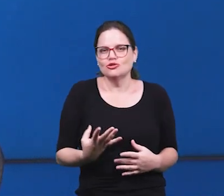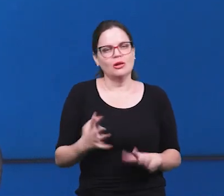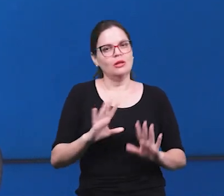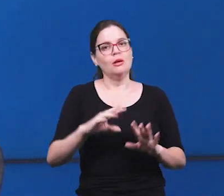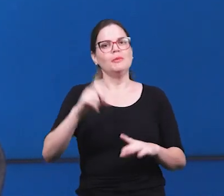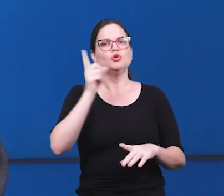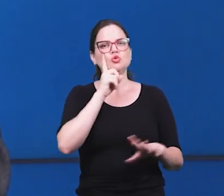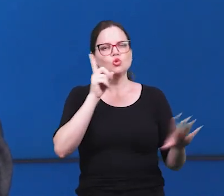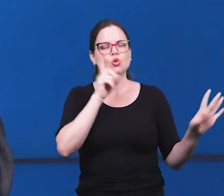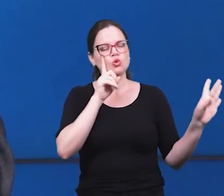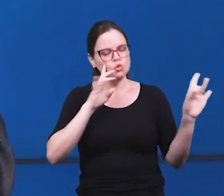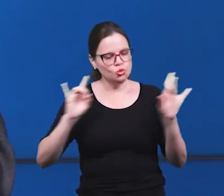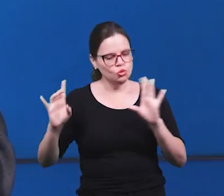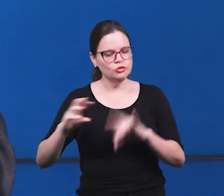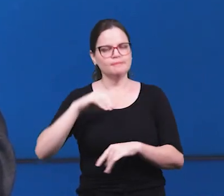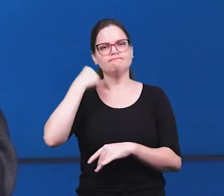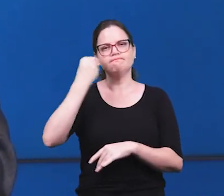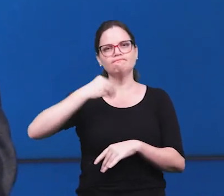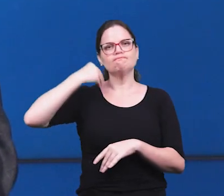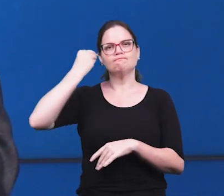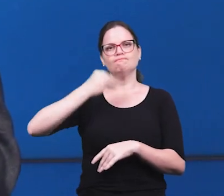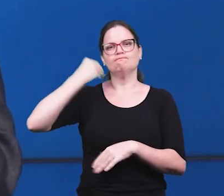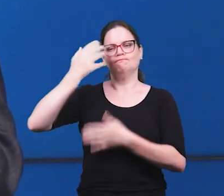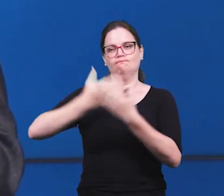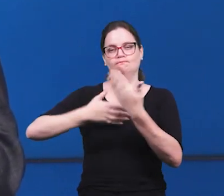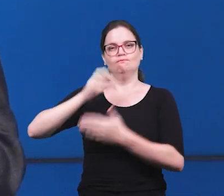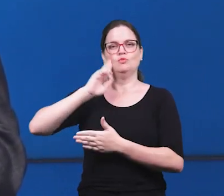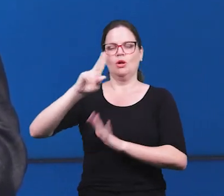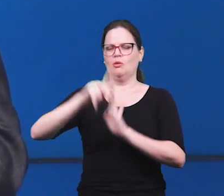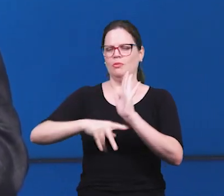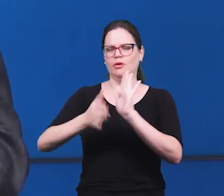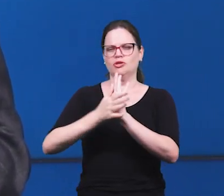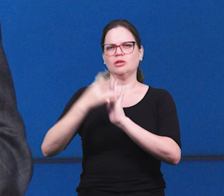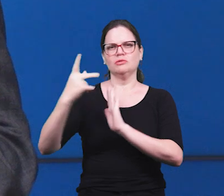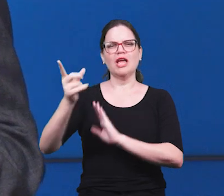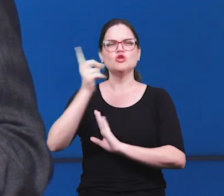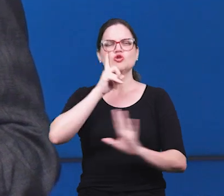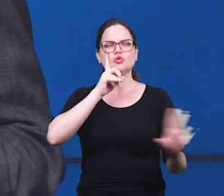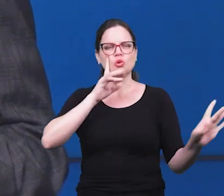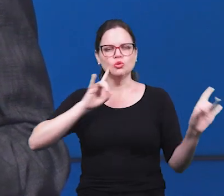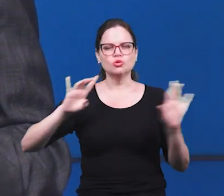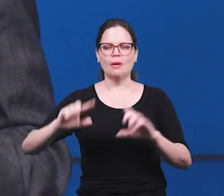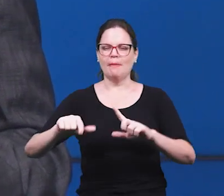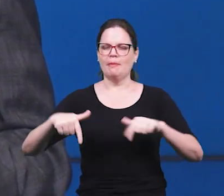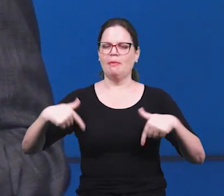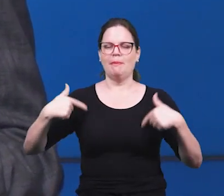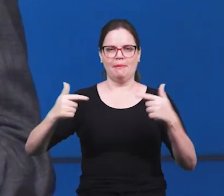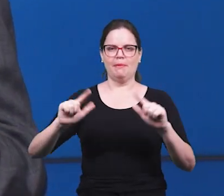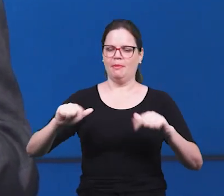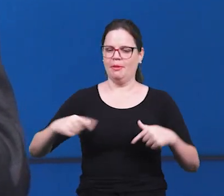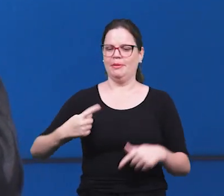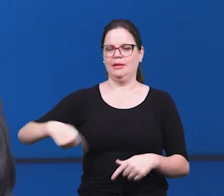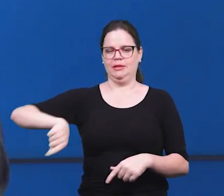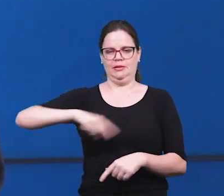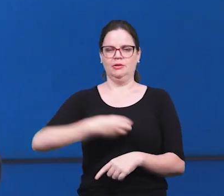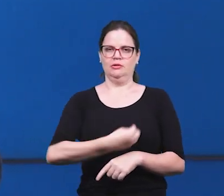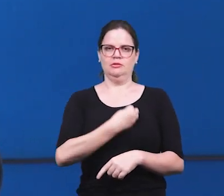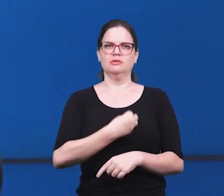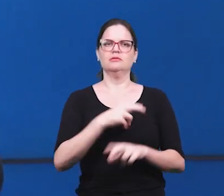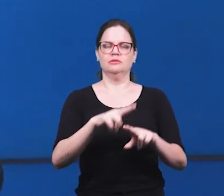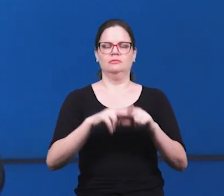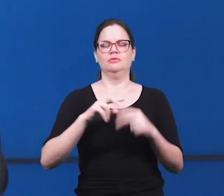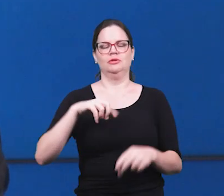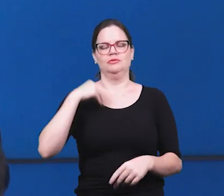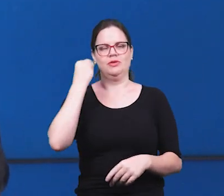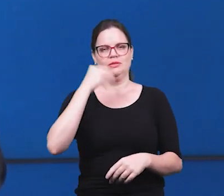velha, para receber o vinho novo. O vinho novo é a obra nova que o Senhor queria fazer em nosso meio, e por isso essa foi a